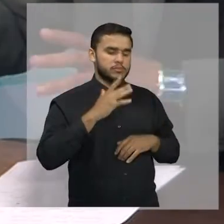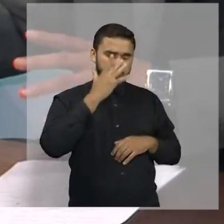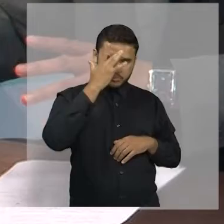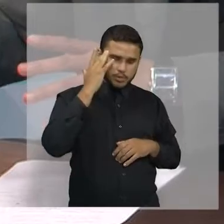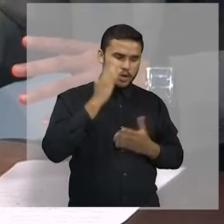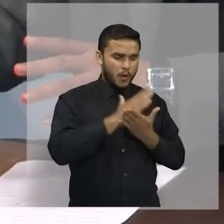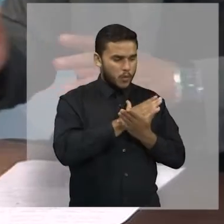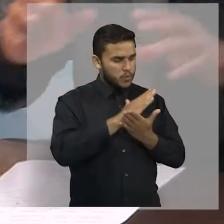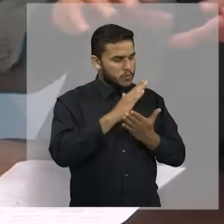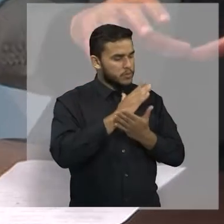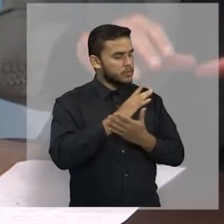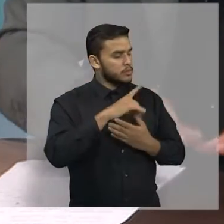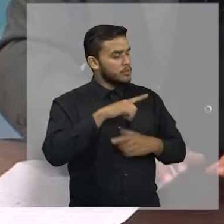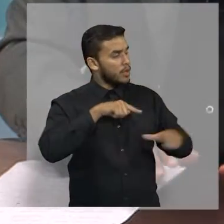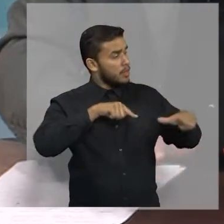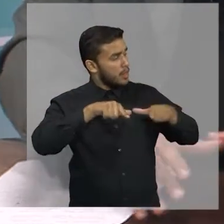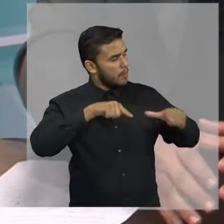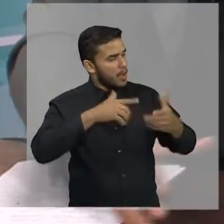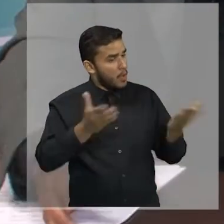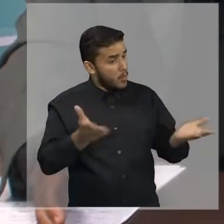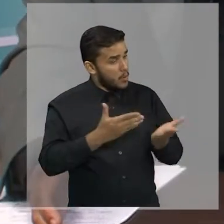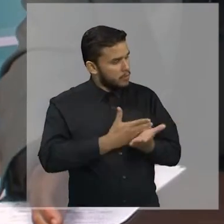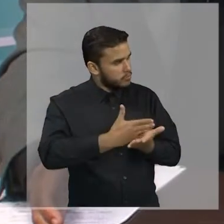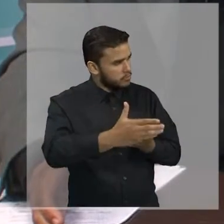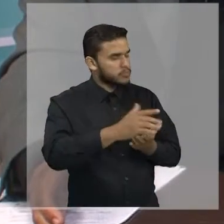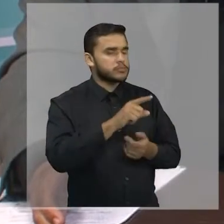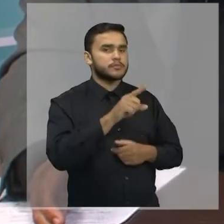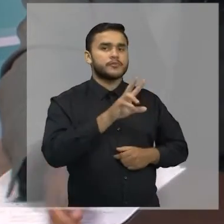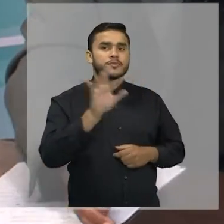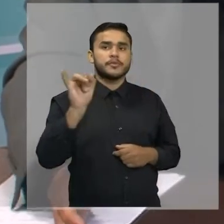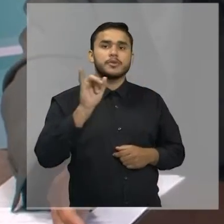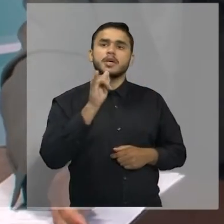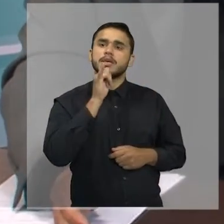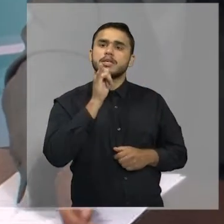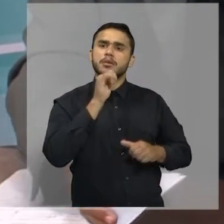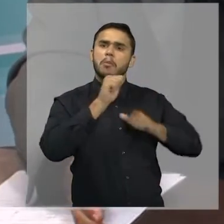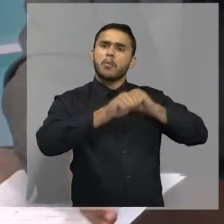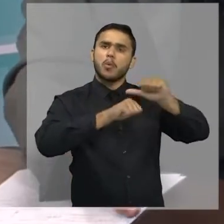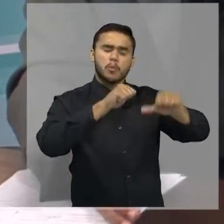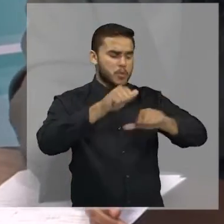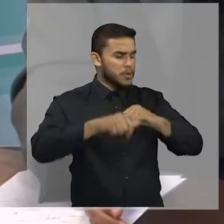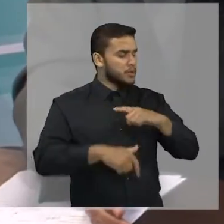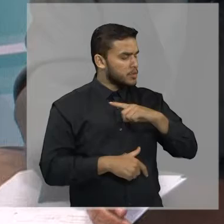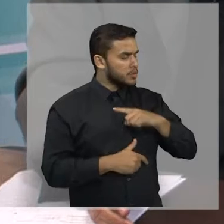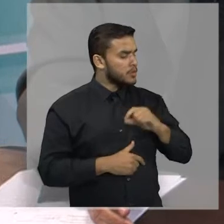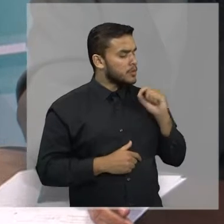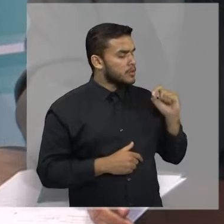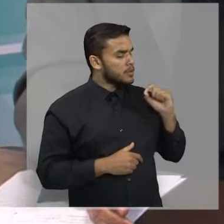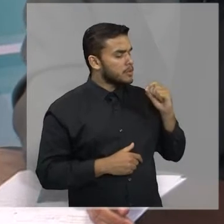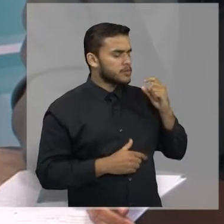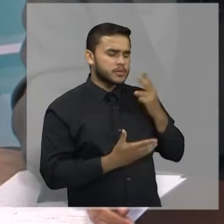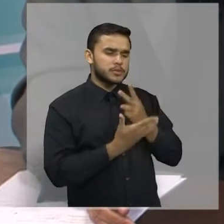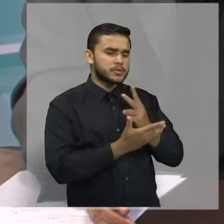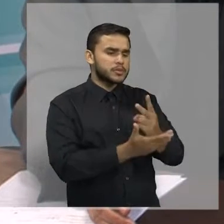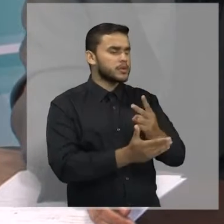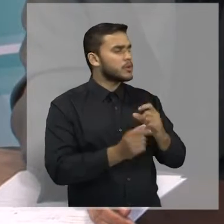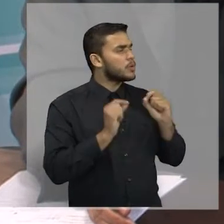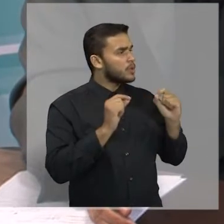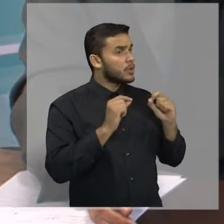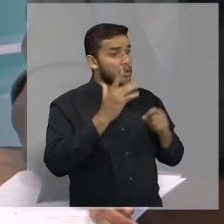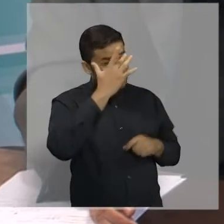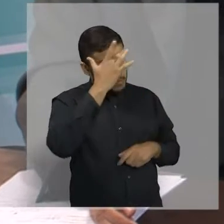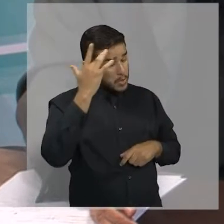essa formação aí dessa nova geração que vai entrar. A gente faz essa mudança, e como você colocou, vai ser mais atrativo para